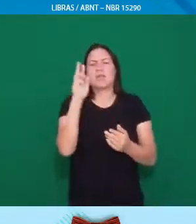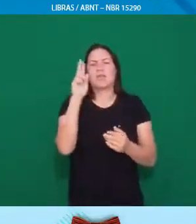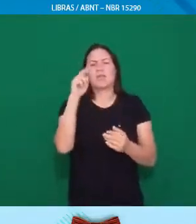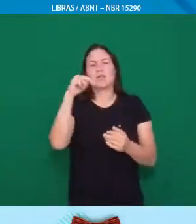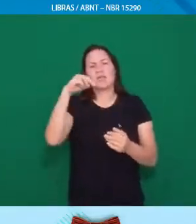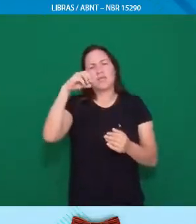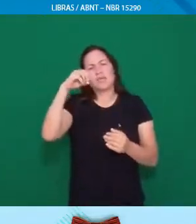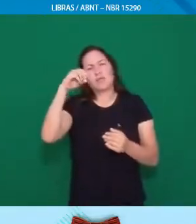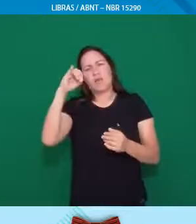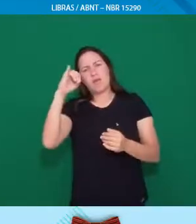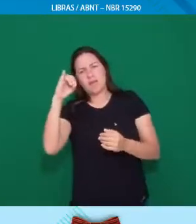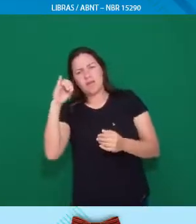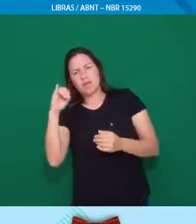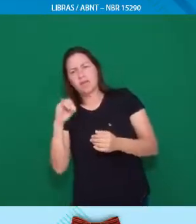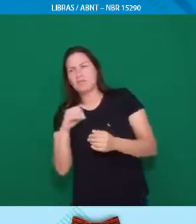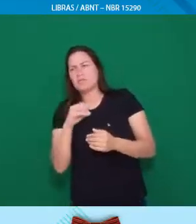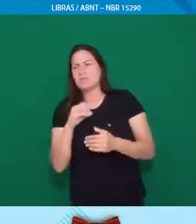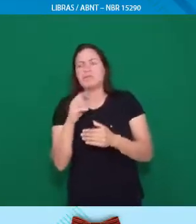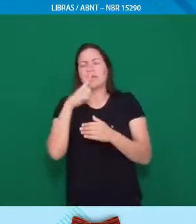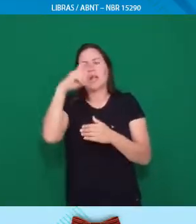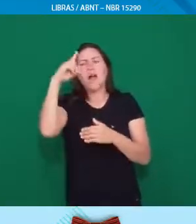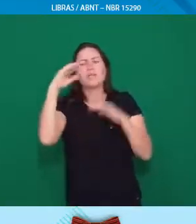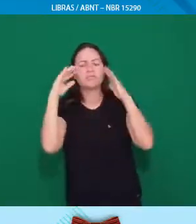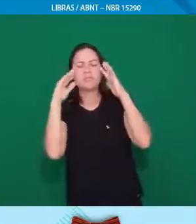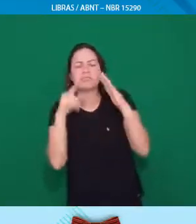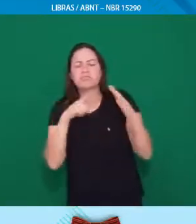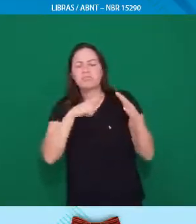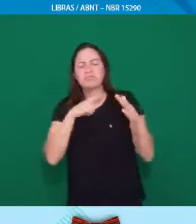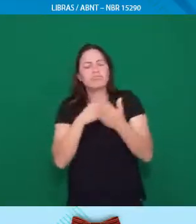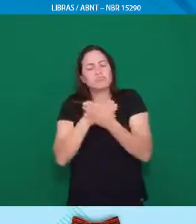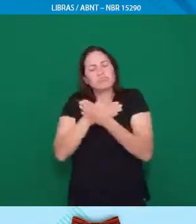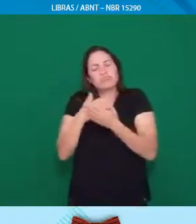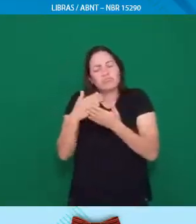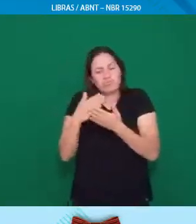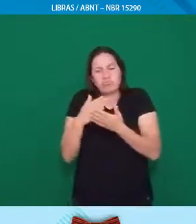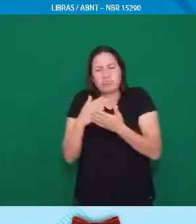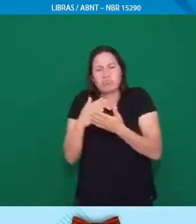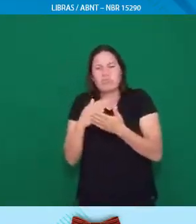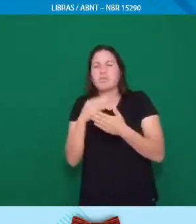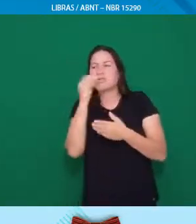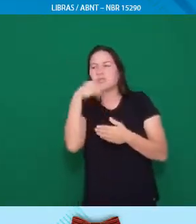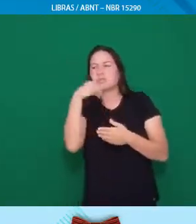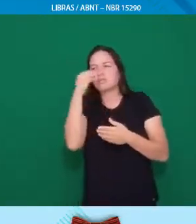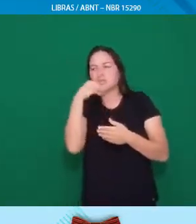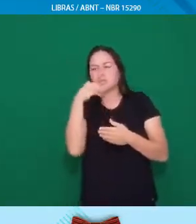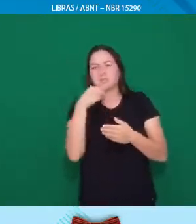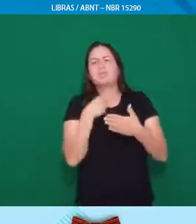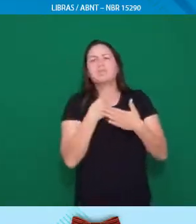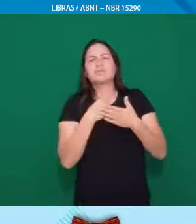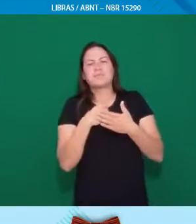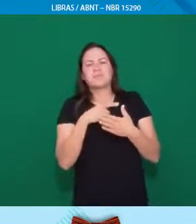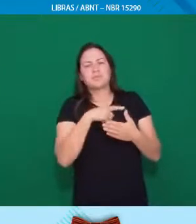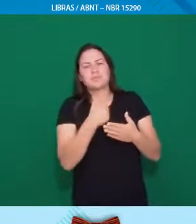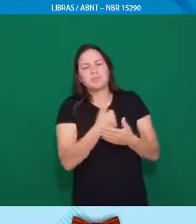em peso Largo junto com a gente e graças a eles a cocaína existe também porque senão nós seremos fracos nós o motivo de